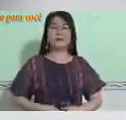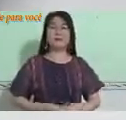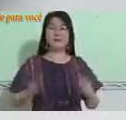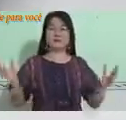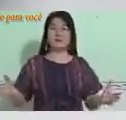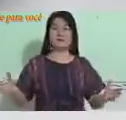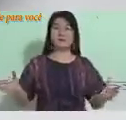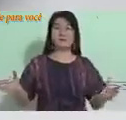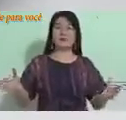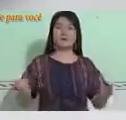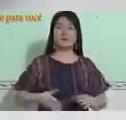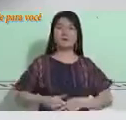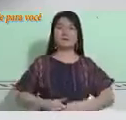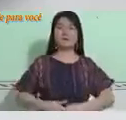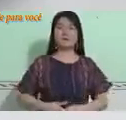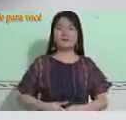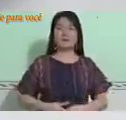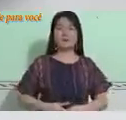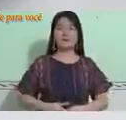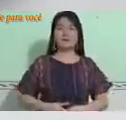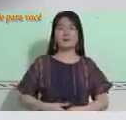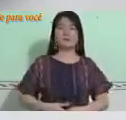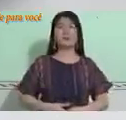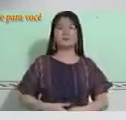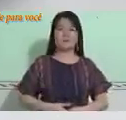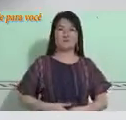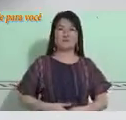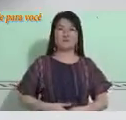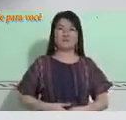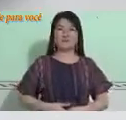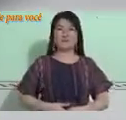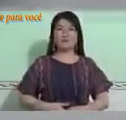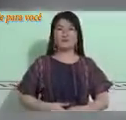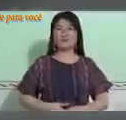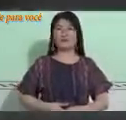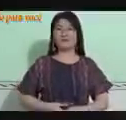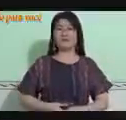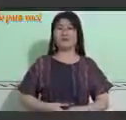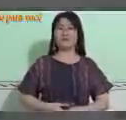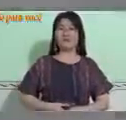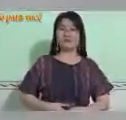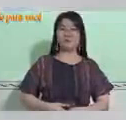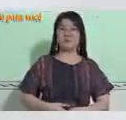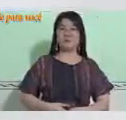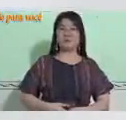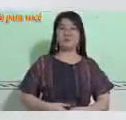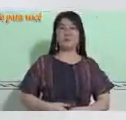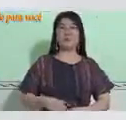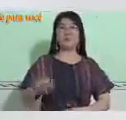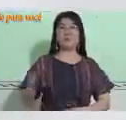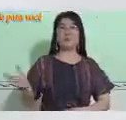GCOEXACERBADOTREMORFISOLO, acento agudo, GCO, está presente em todas as pessoas, vírgula, mas costuma ser imperceptível, vírgula, entretanto,